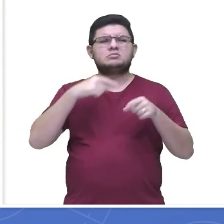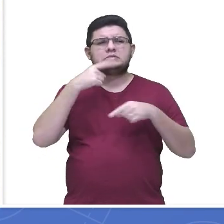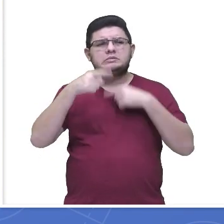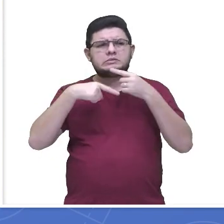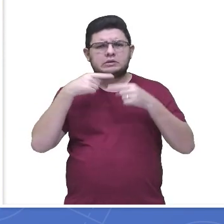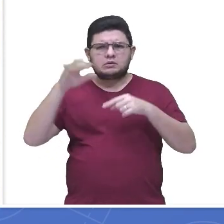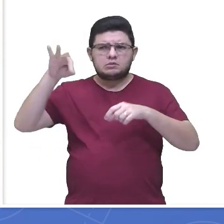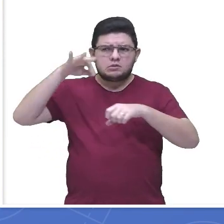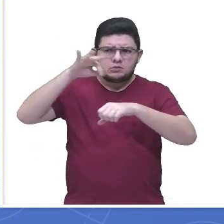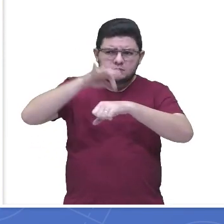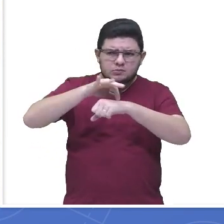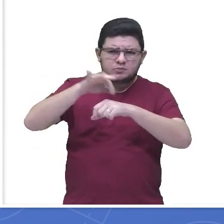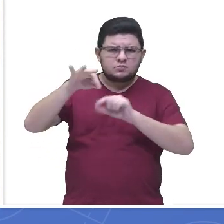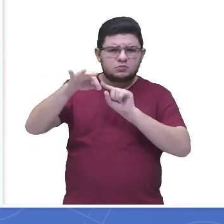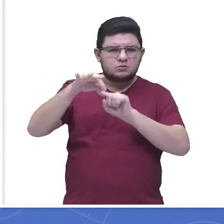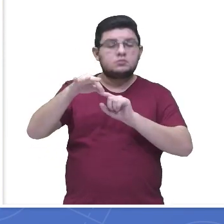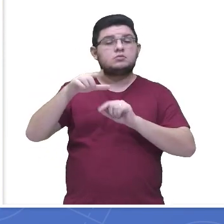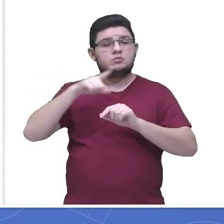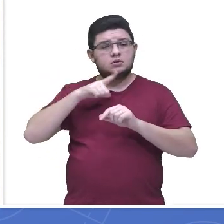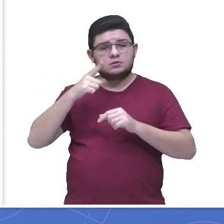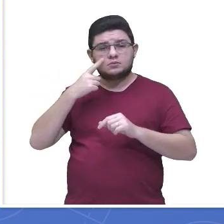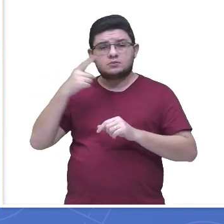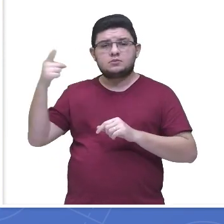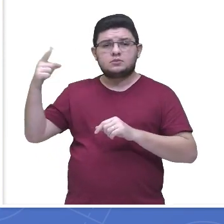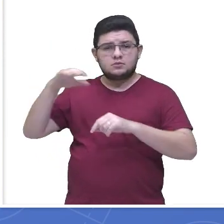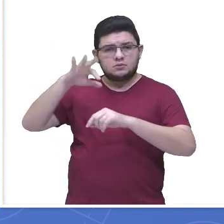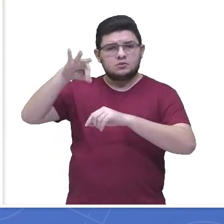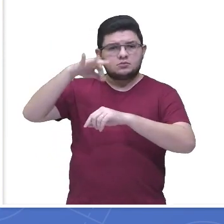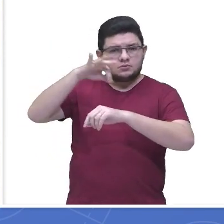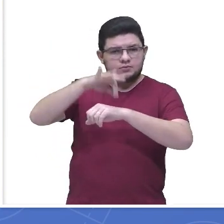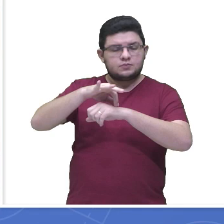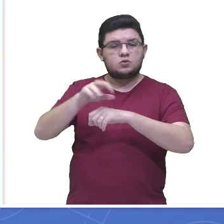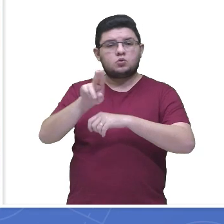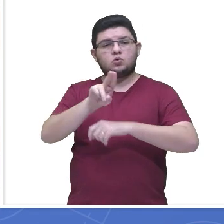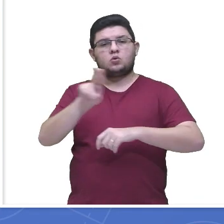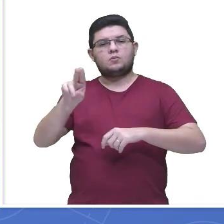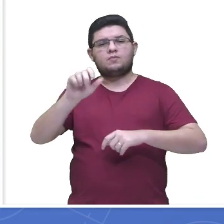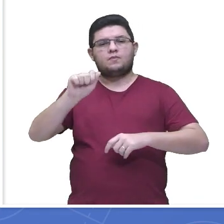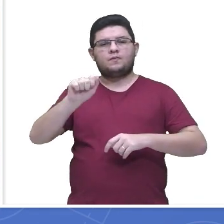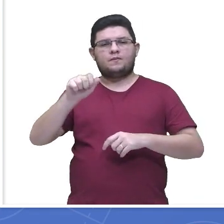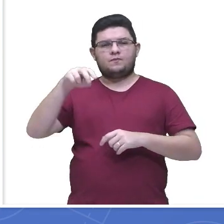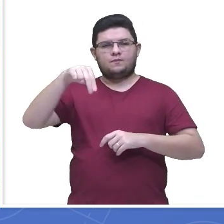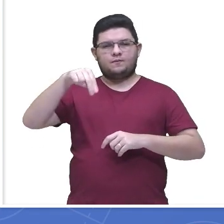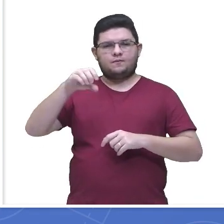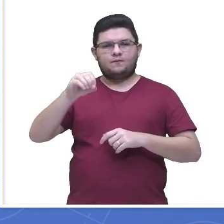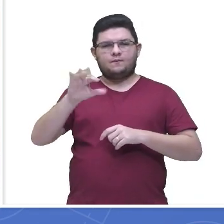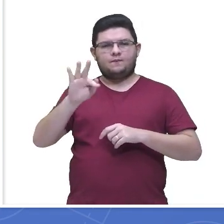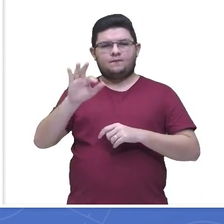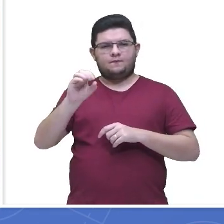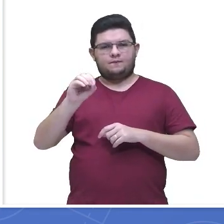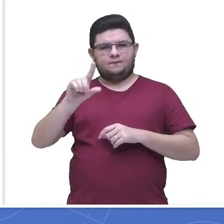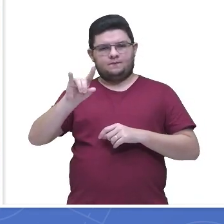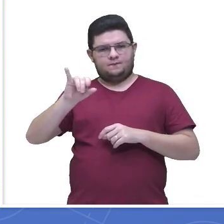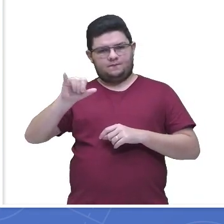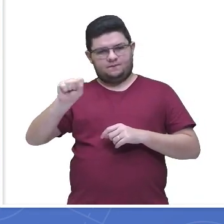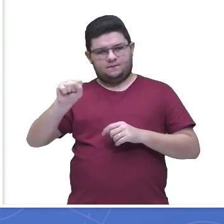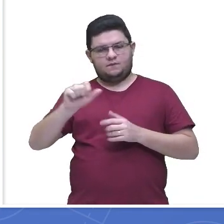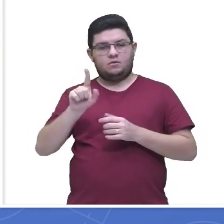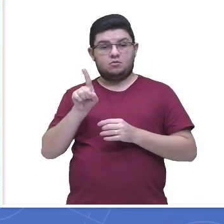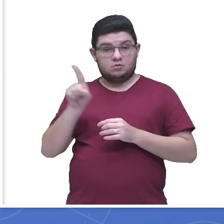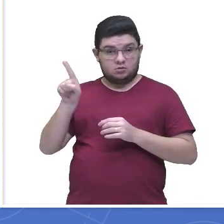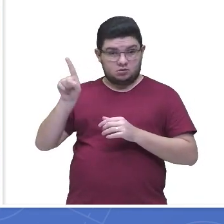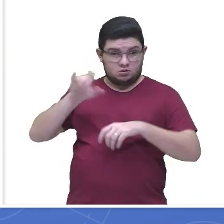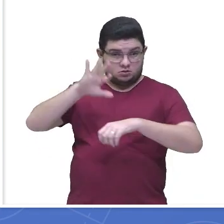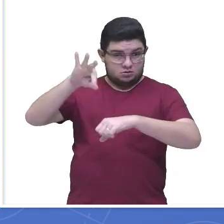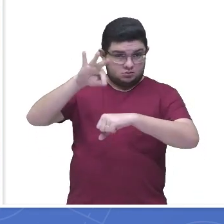só, presta atenção. A gente tem um mosquito, que é o mosquito Anopheles, né? E esse aqui que a gente está observando, ó. Se esse